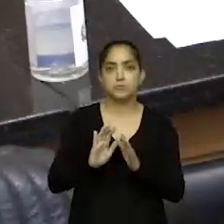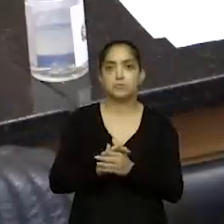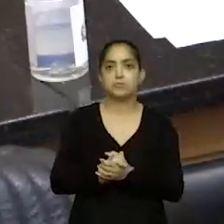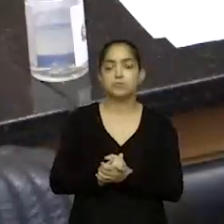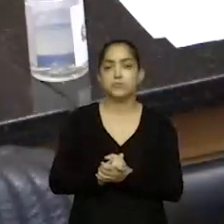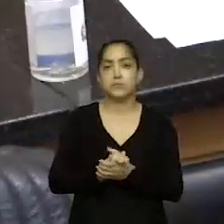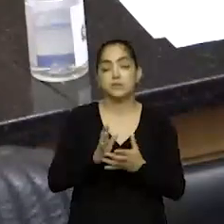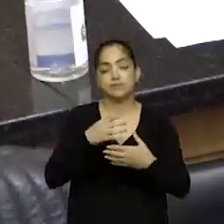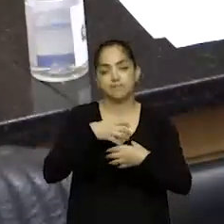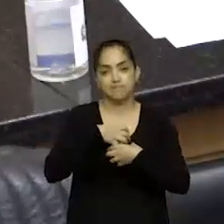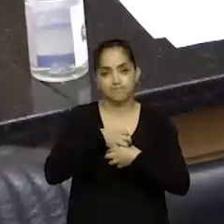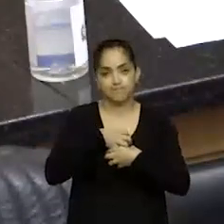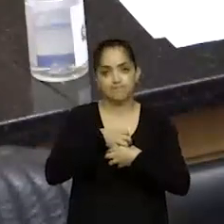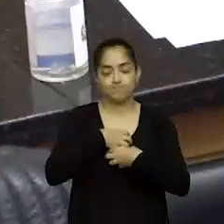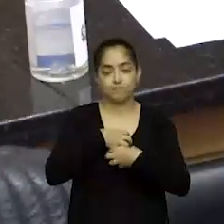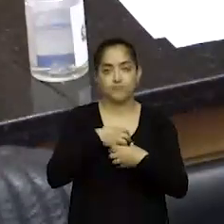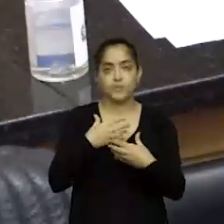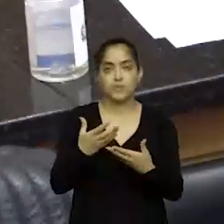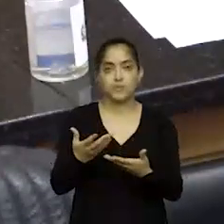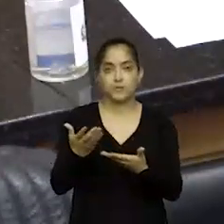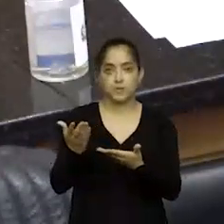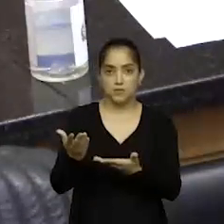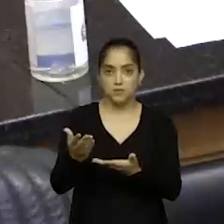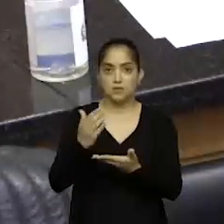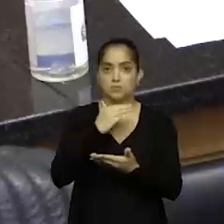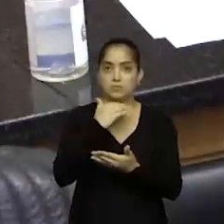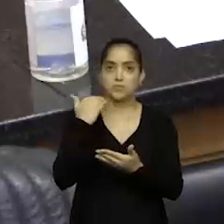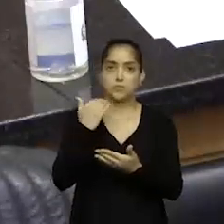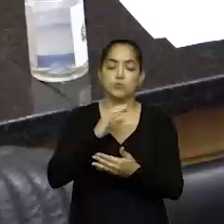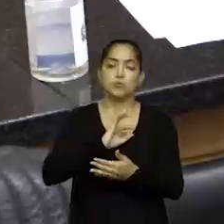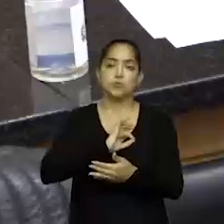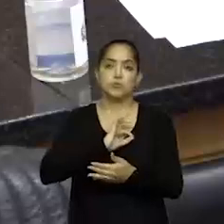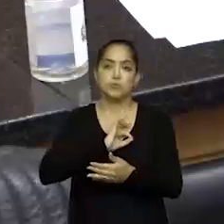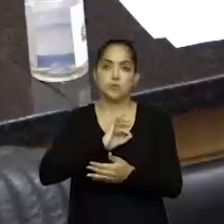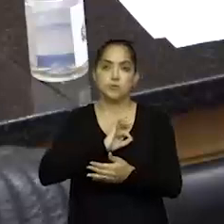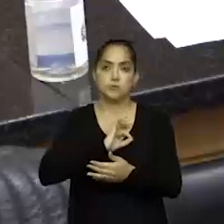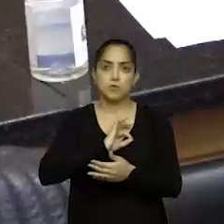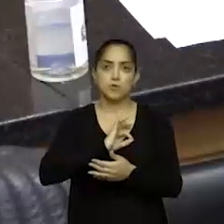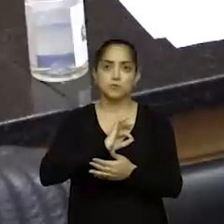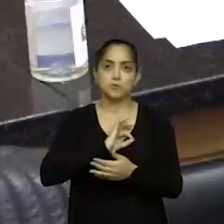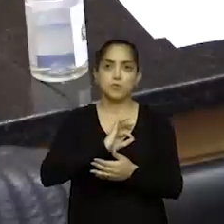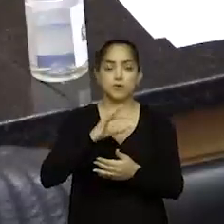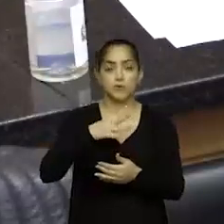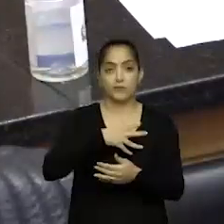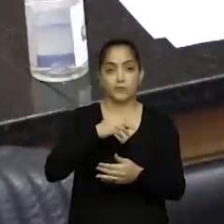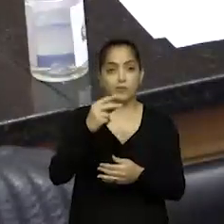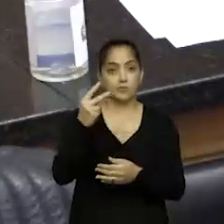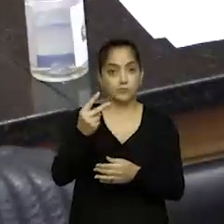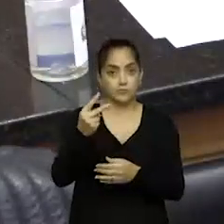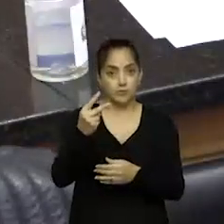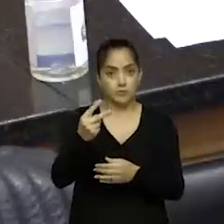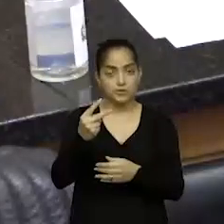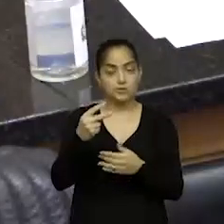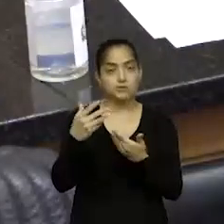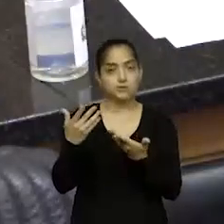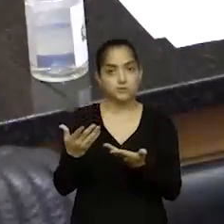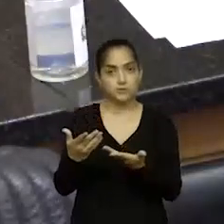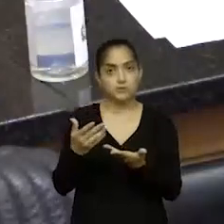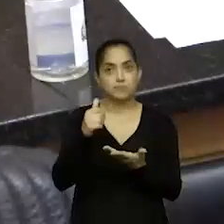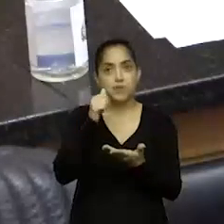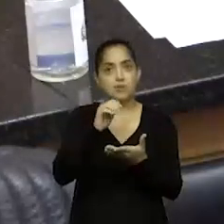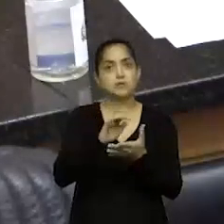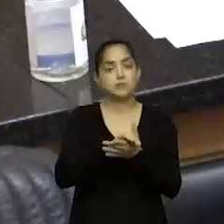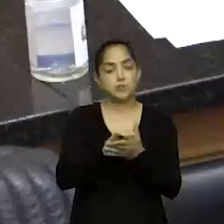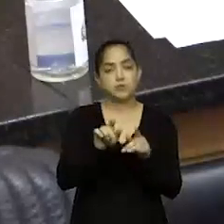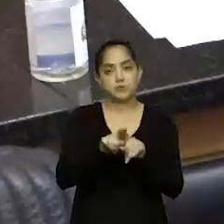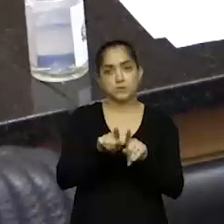pesar e para o Cabo Alexandre, que deixa 2 filhas e deixa uma esposa